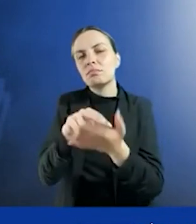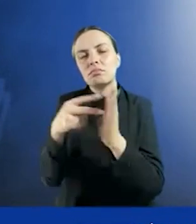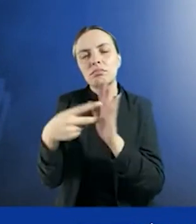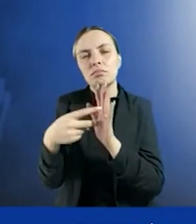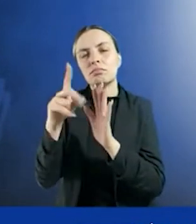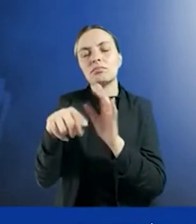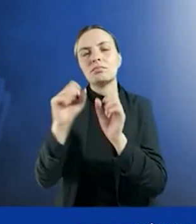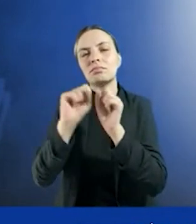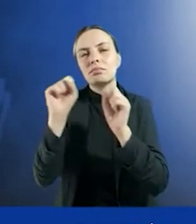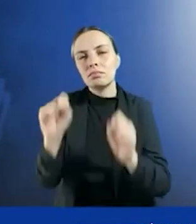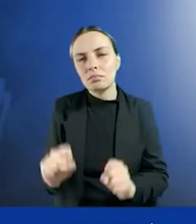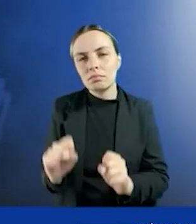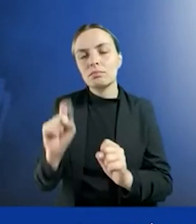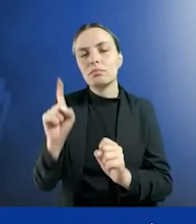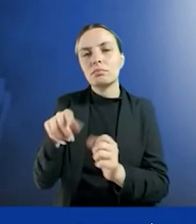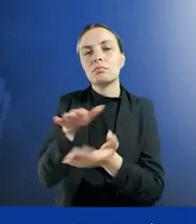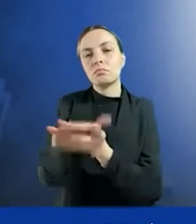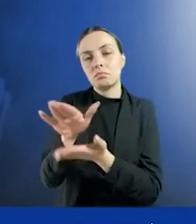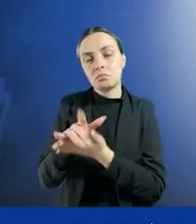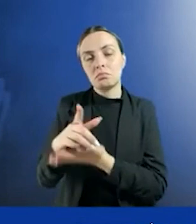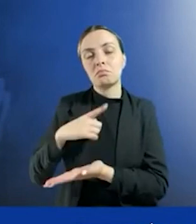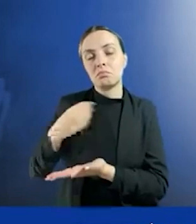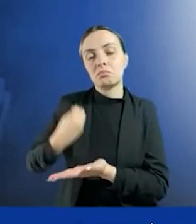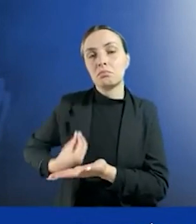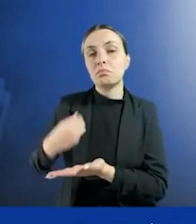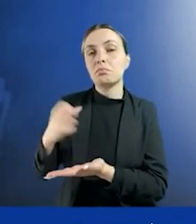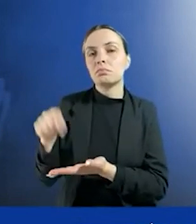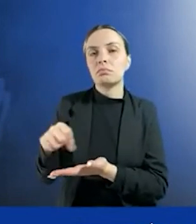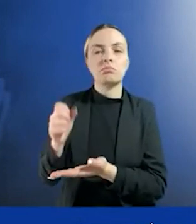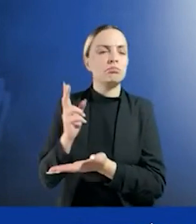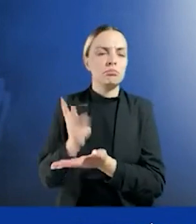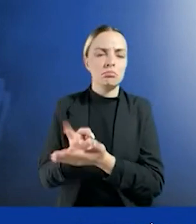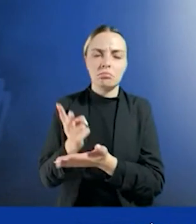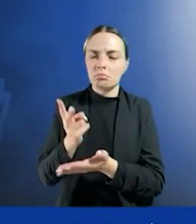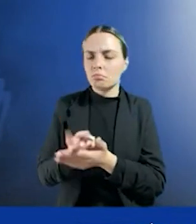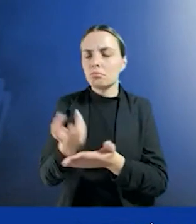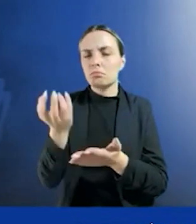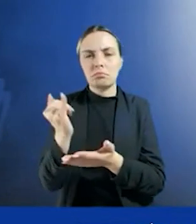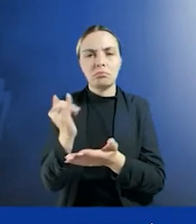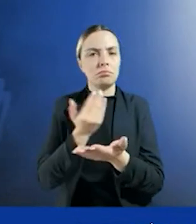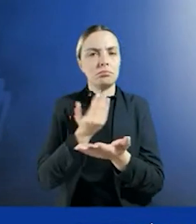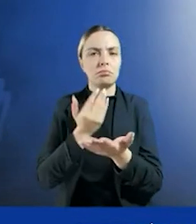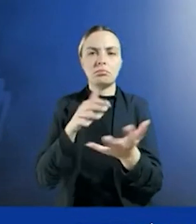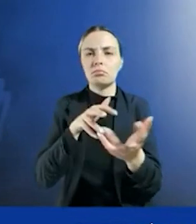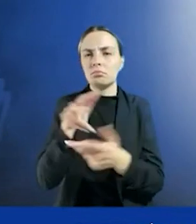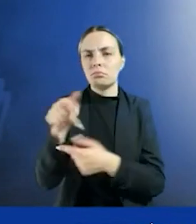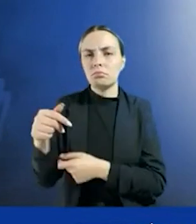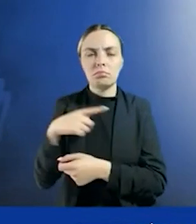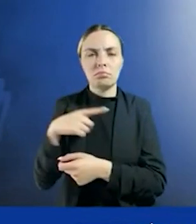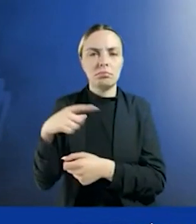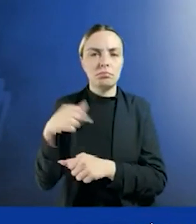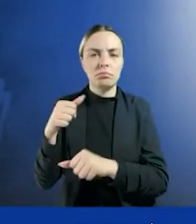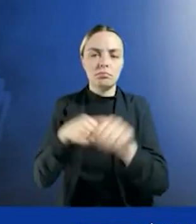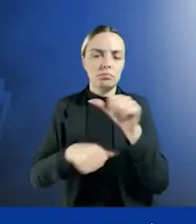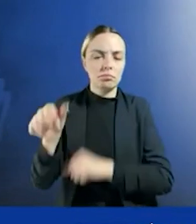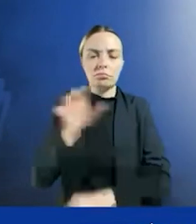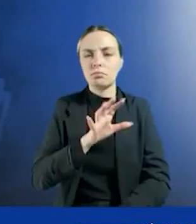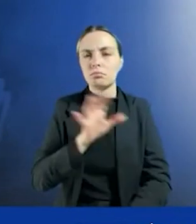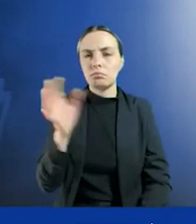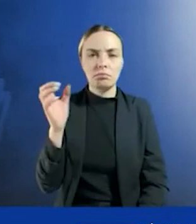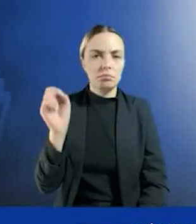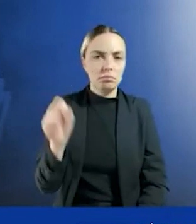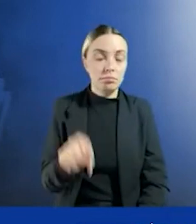são produtivos, mesmo em um mundo onde nós temos mudanças climáticas. Então, esse, doutor Lau, é